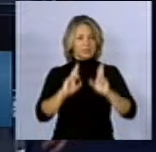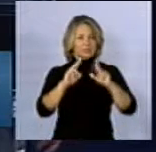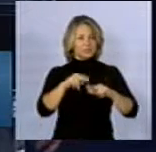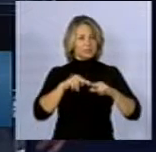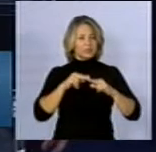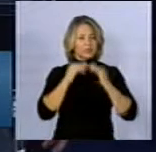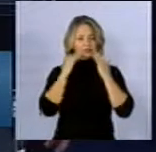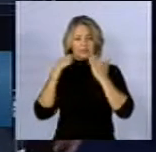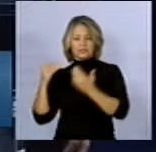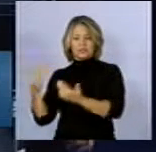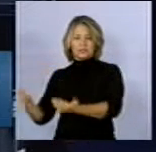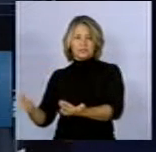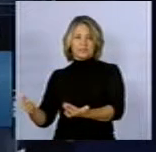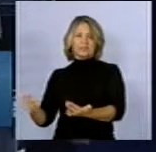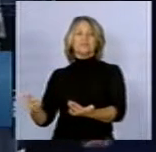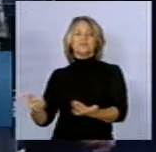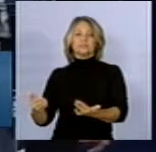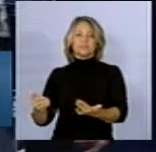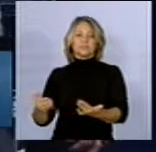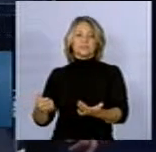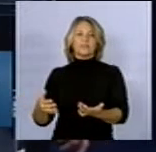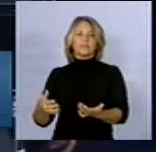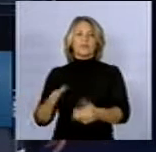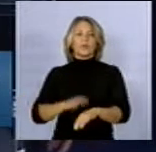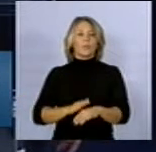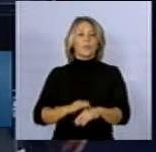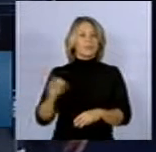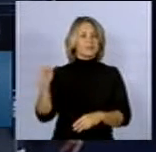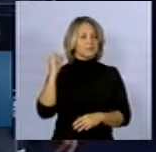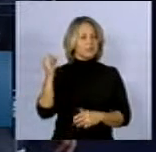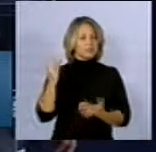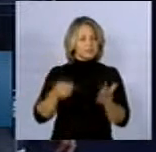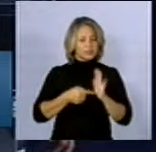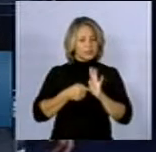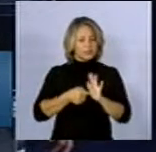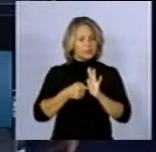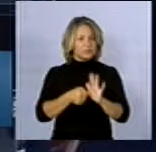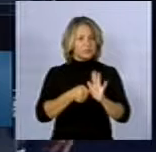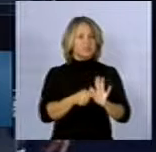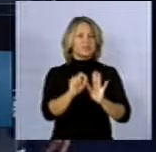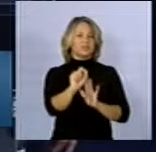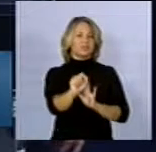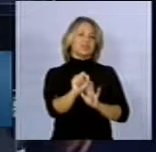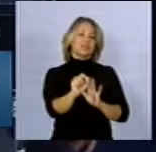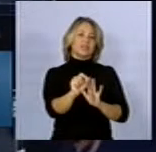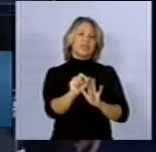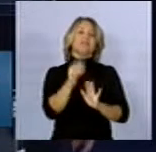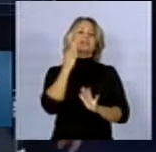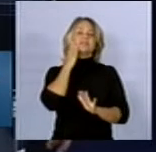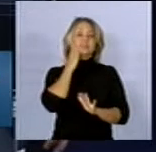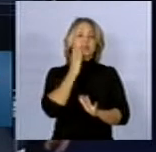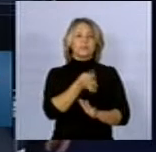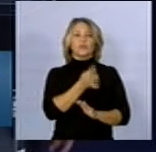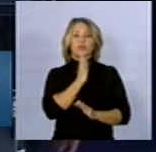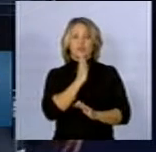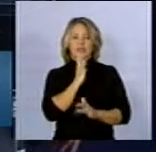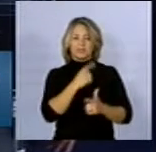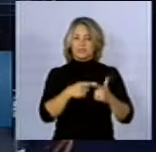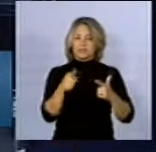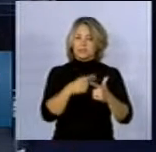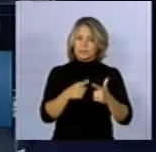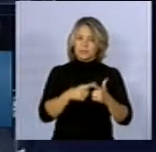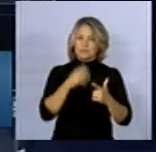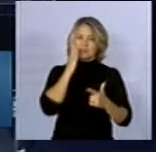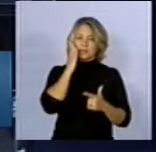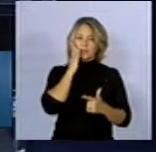exposição. O ICNIRP compartilha essa posição e dizendo que a